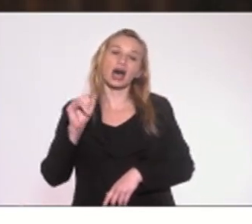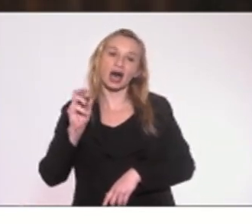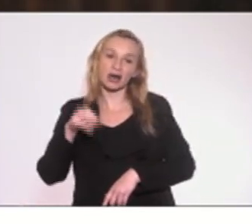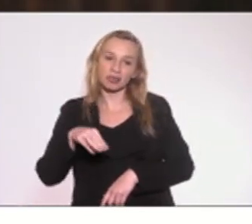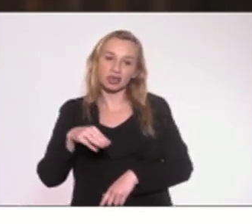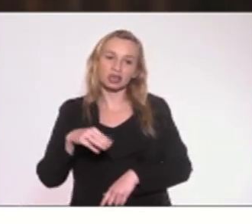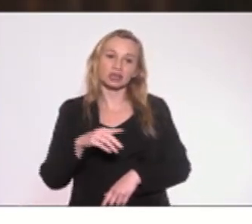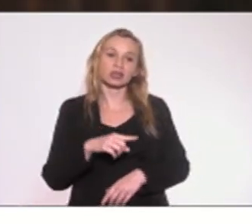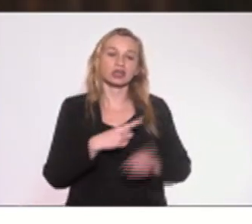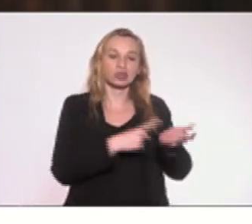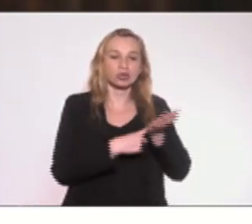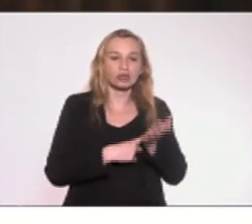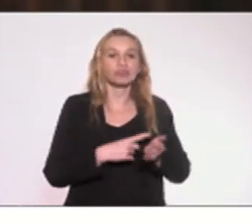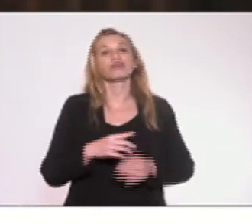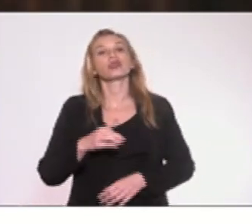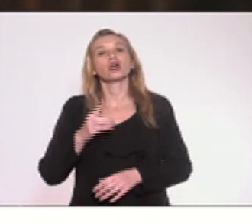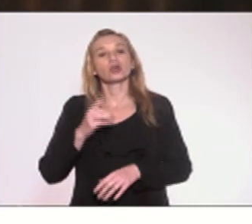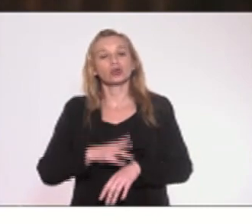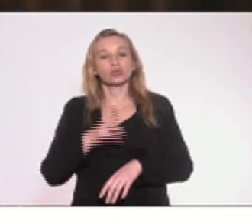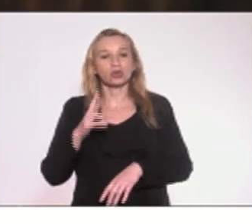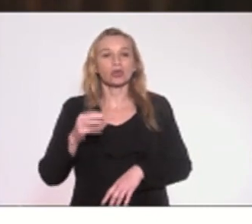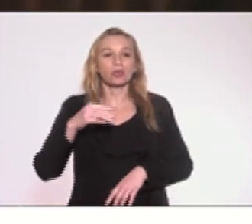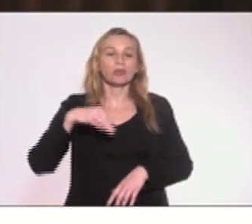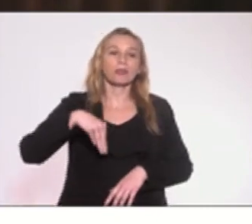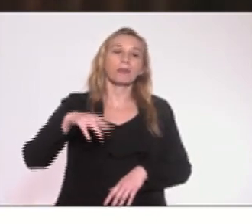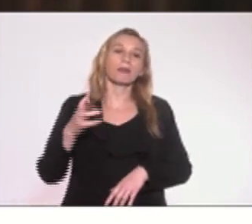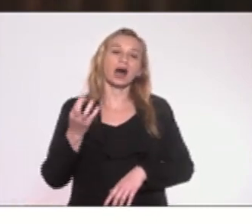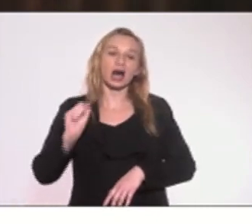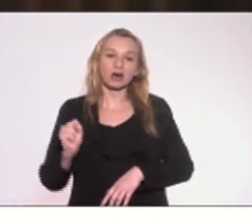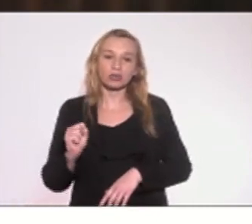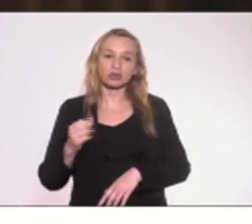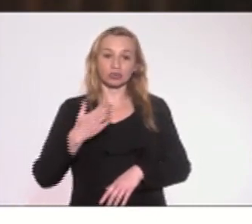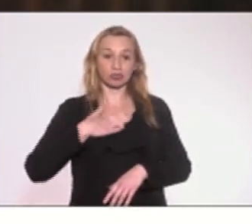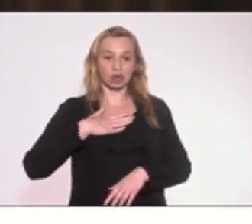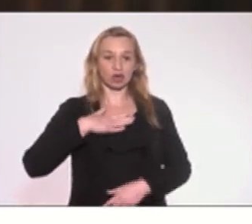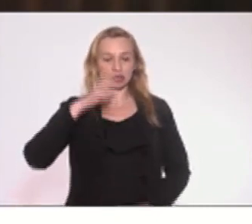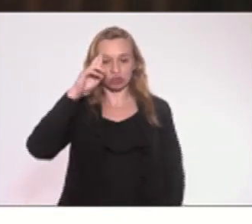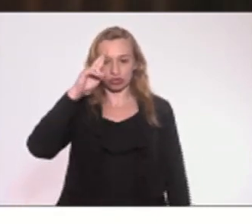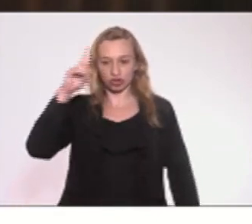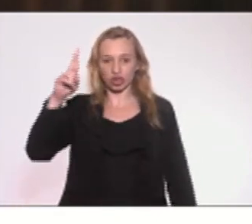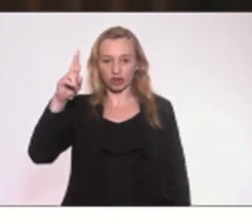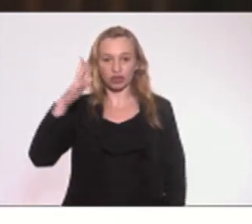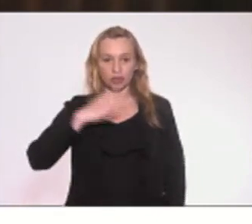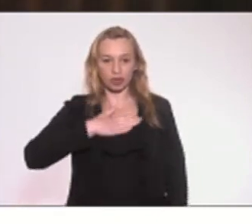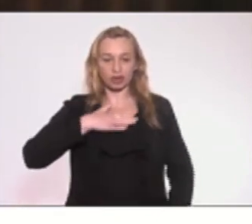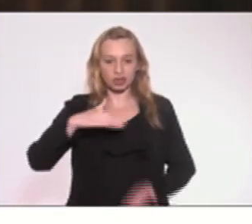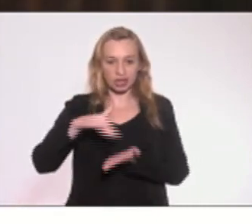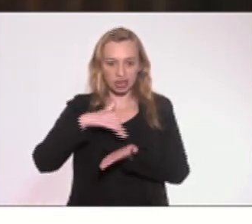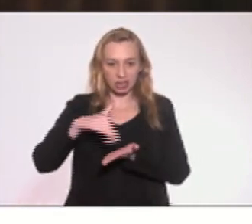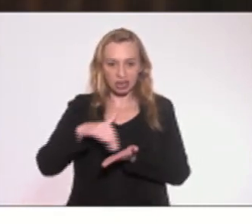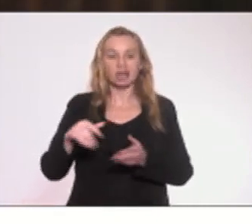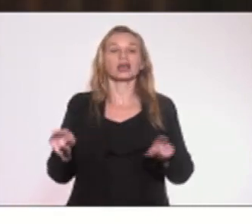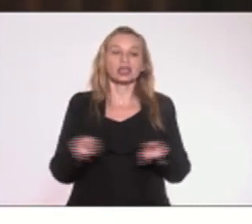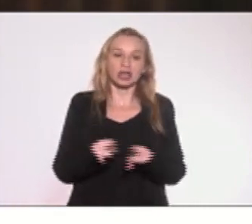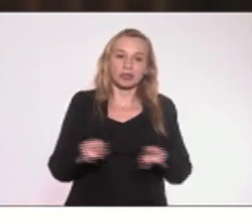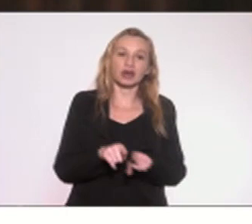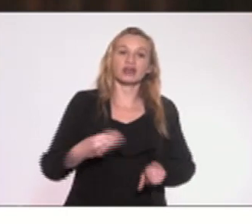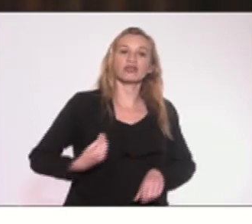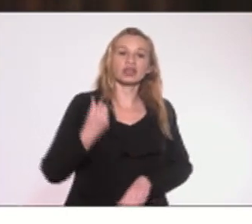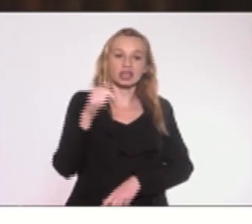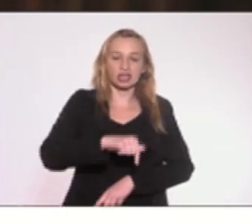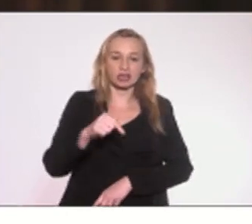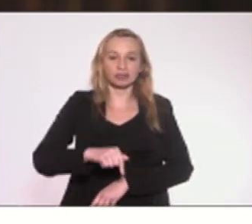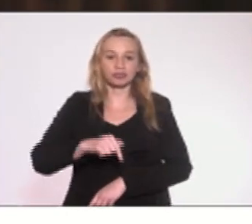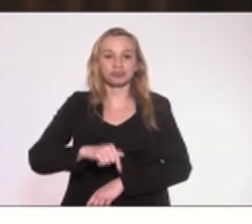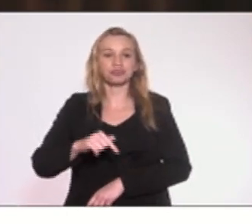Doutor Marcos Vinícius, um grande parceiro, meu chefe, né, meu secretário, que também trouxe aqui na Polícia